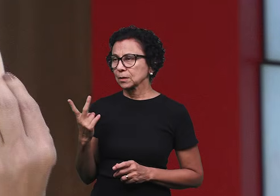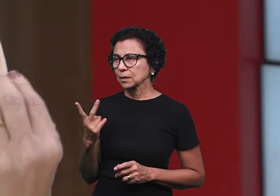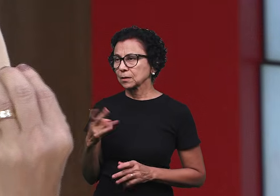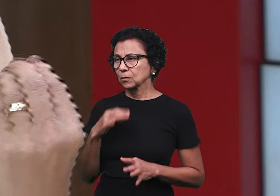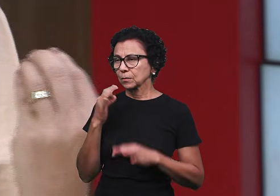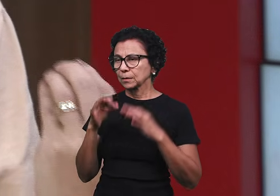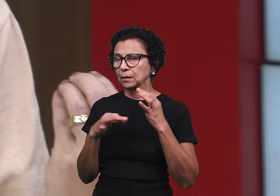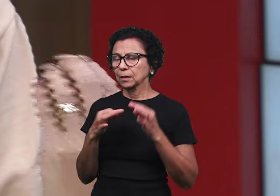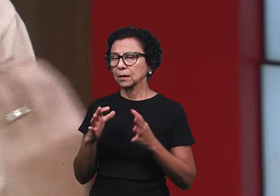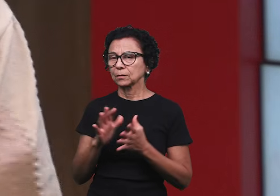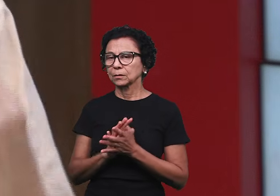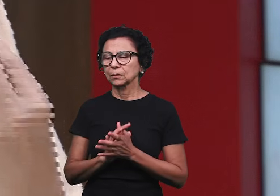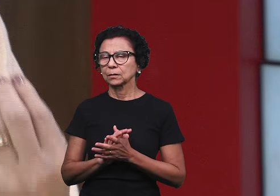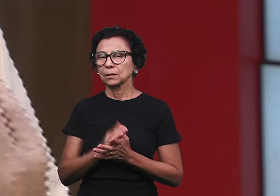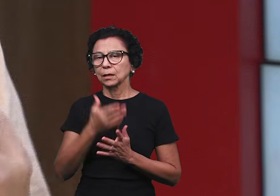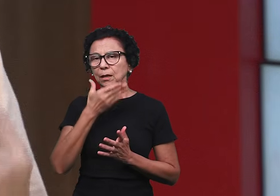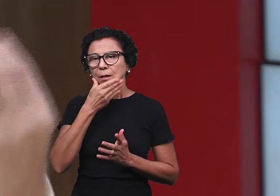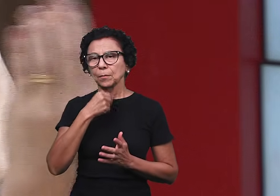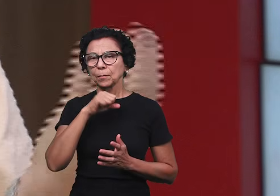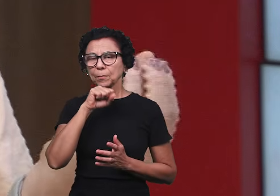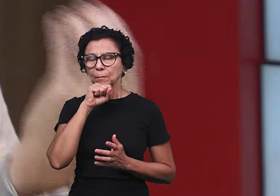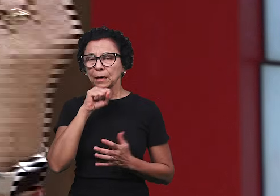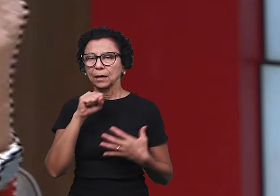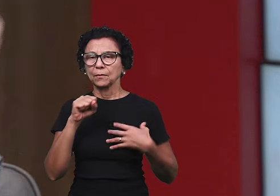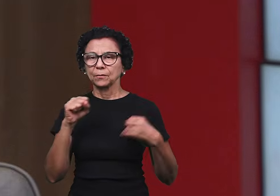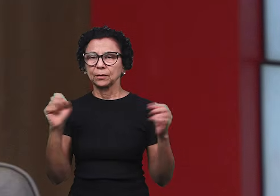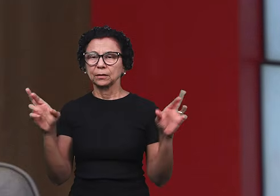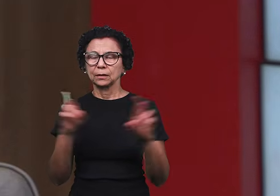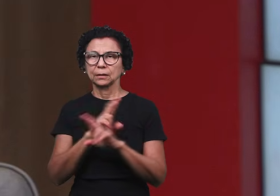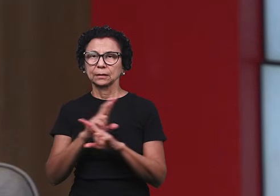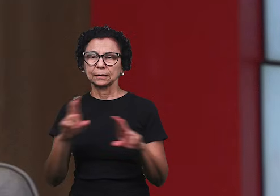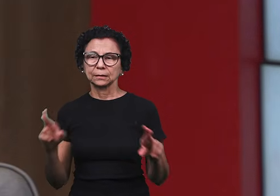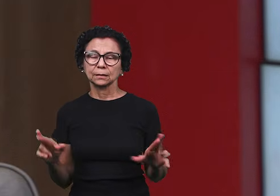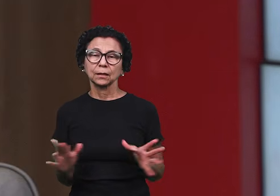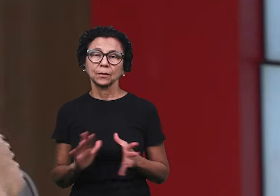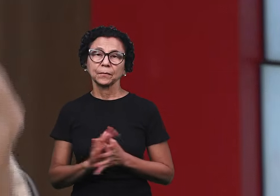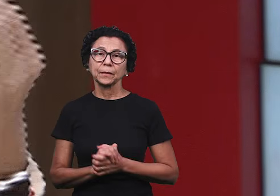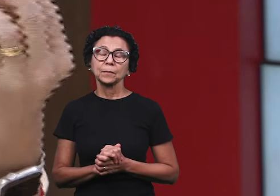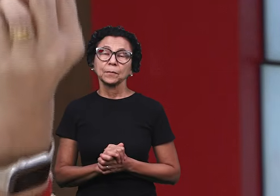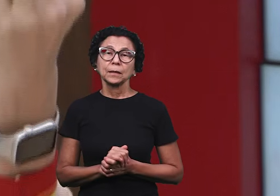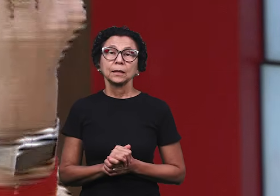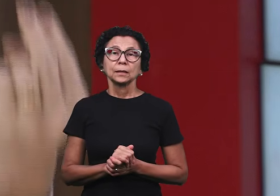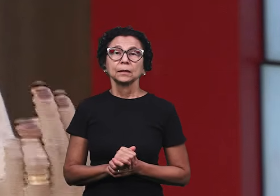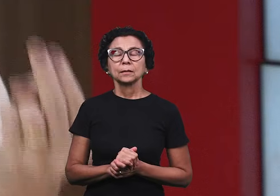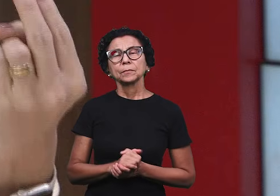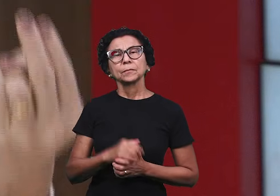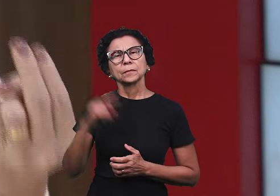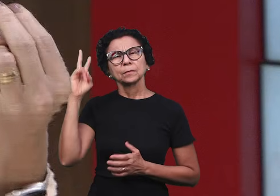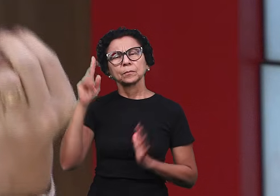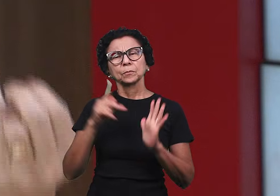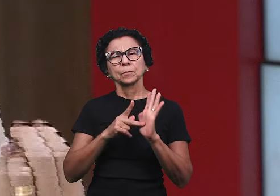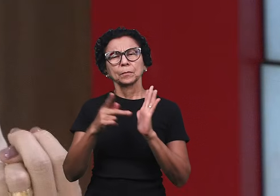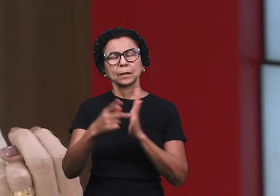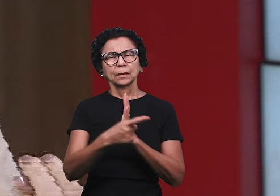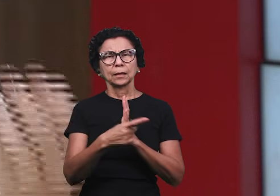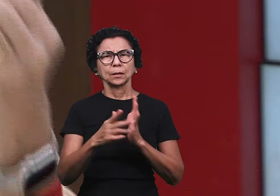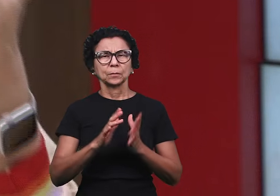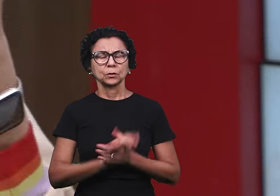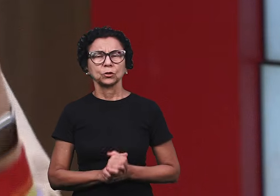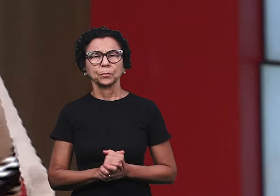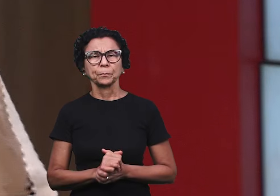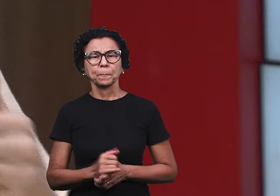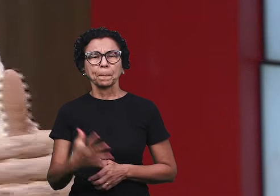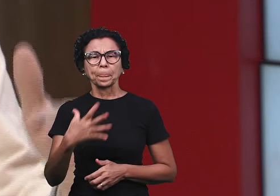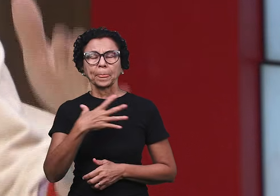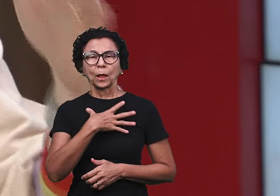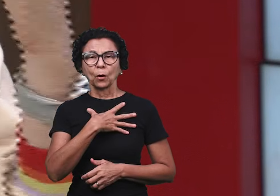relação, Cris, Andréia, de pai com filho, eu me lembrei da parábola do filho pródigo. E ali nós tivemos 2 filhos distintos, né? Um